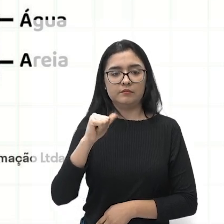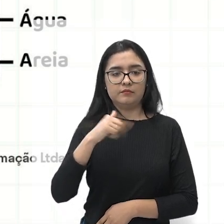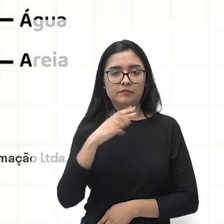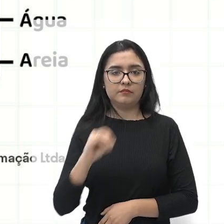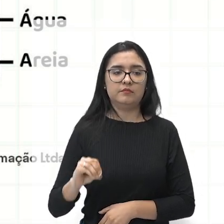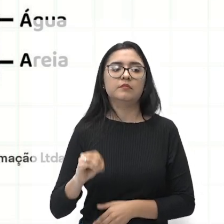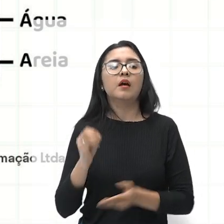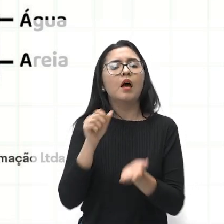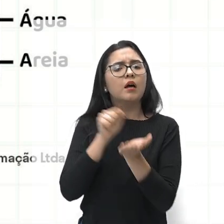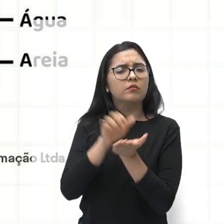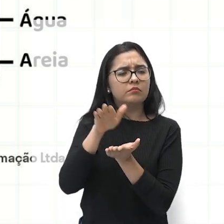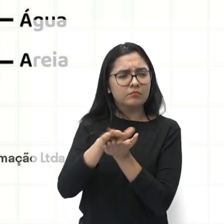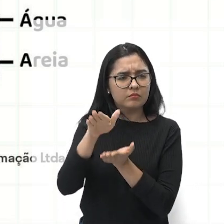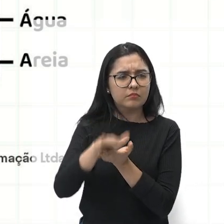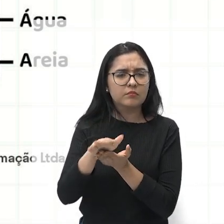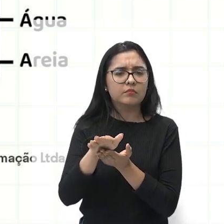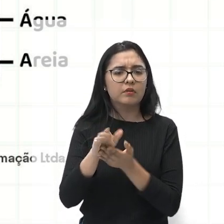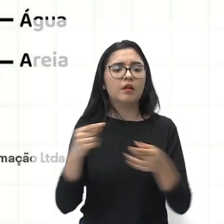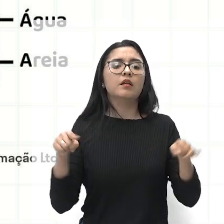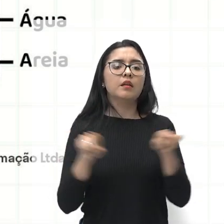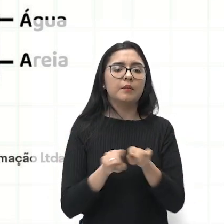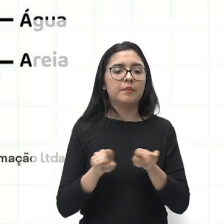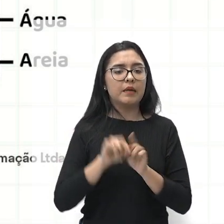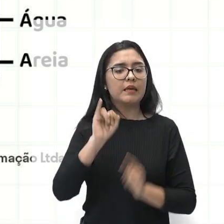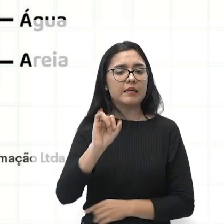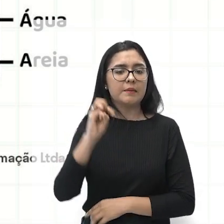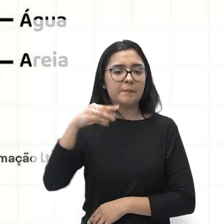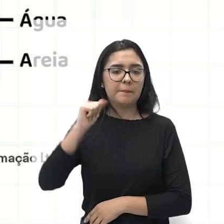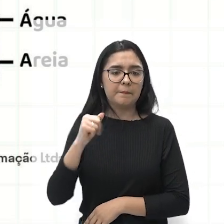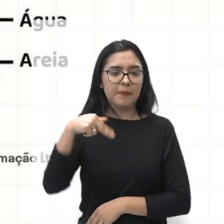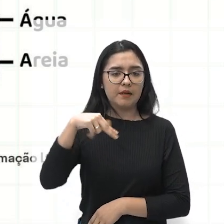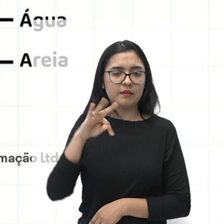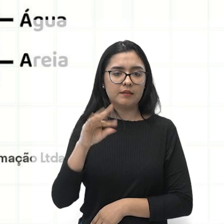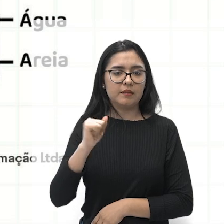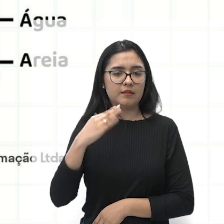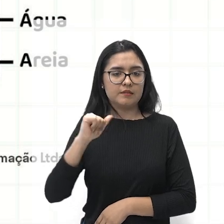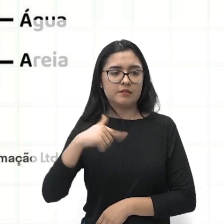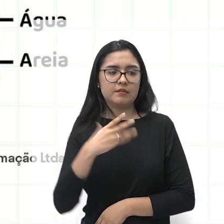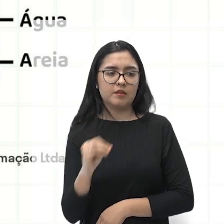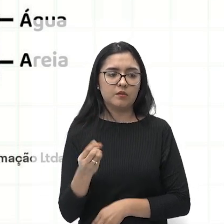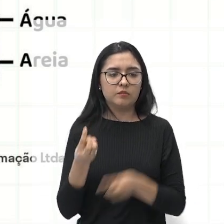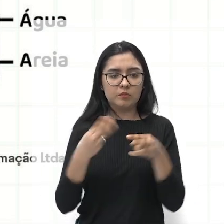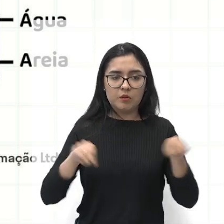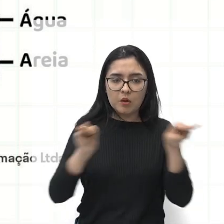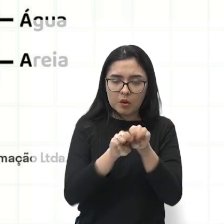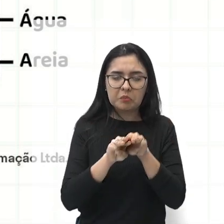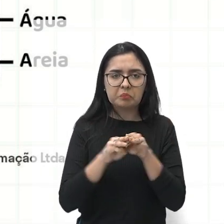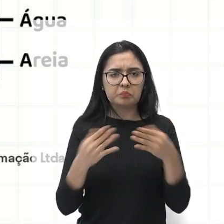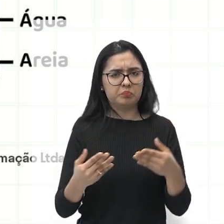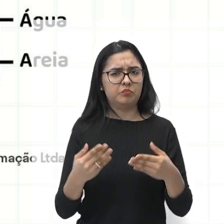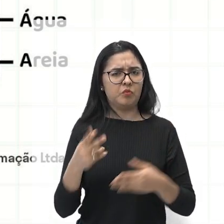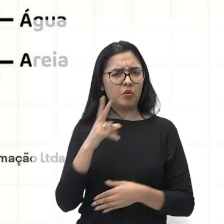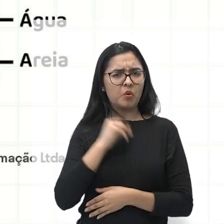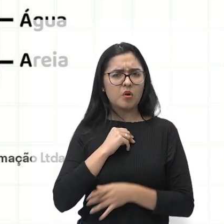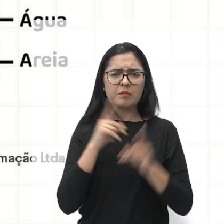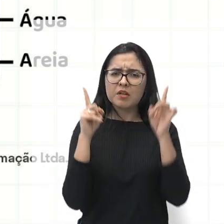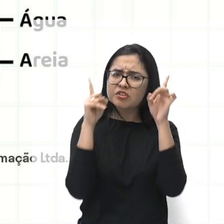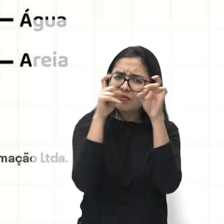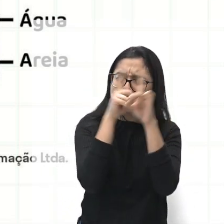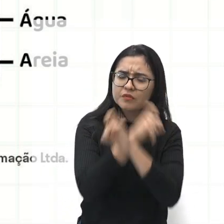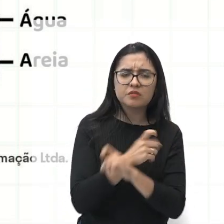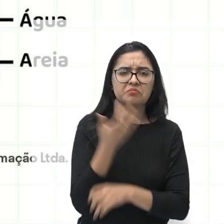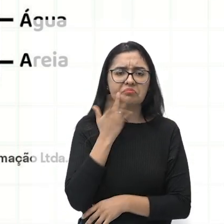professora, isso parece difícil. Eu acho que eu não sei bem o que é isso. Você